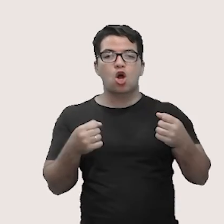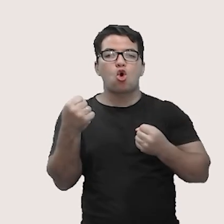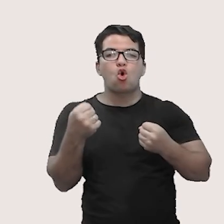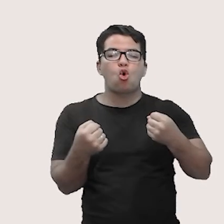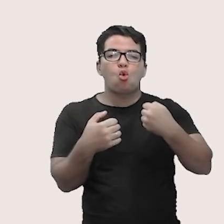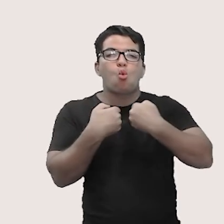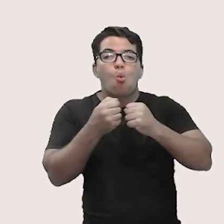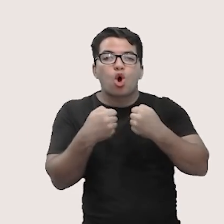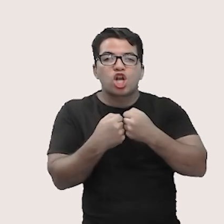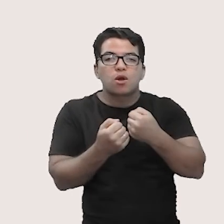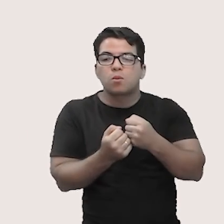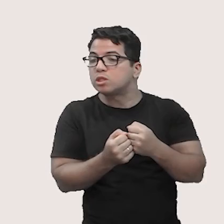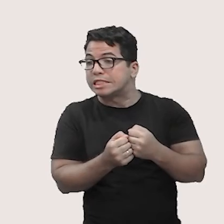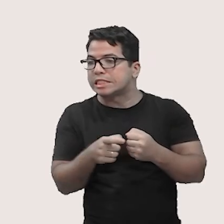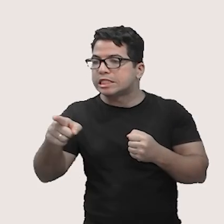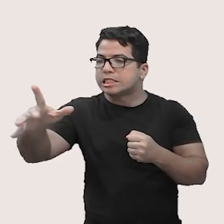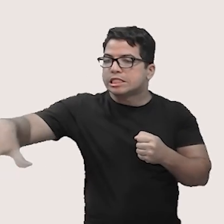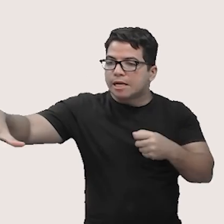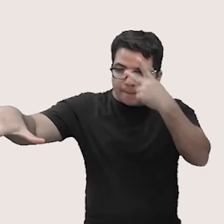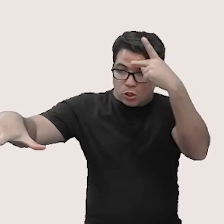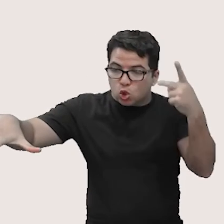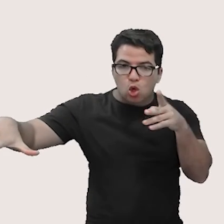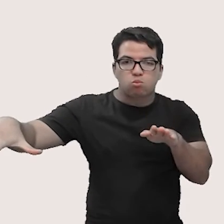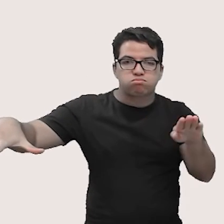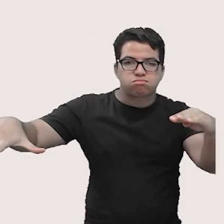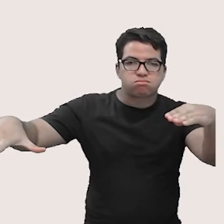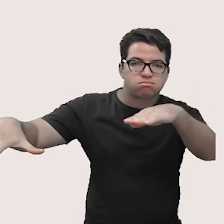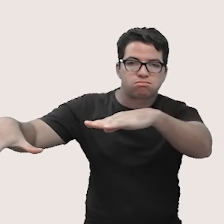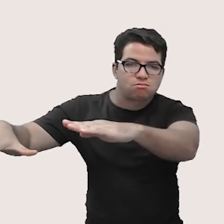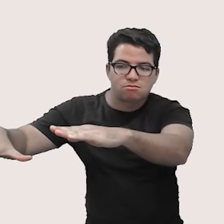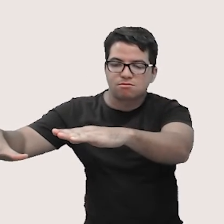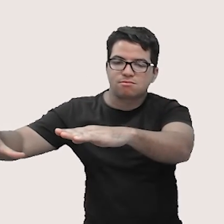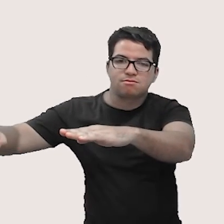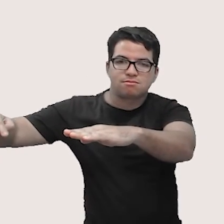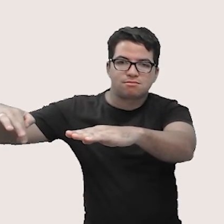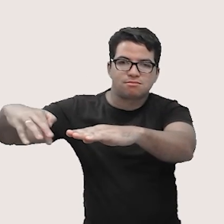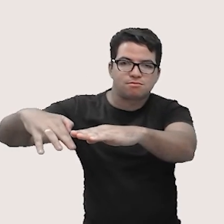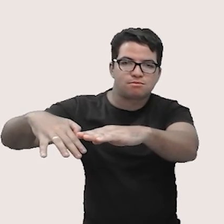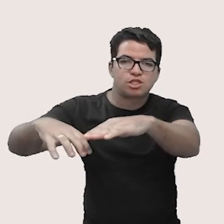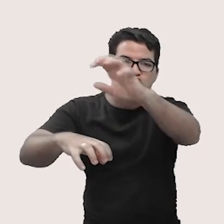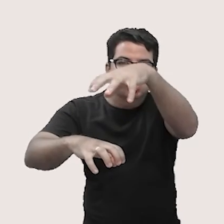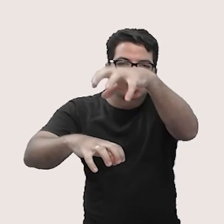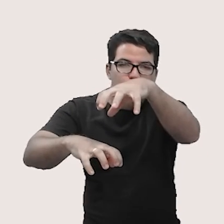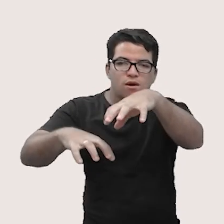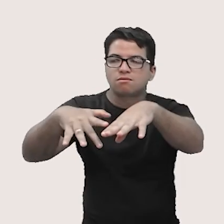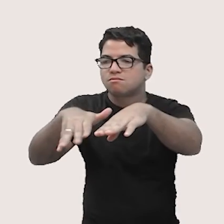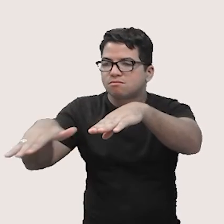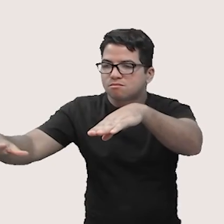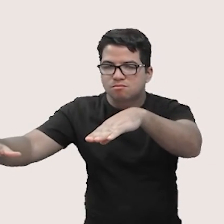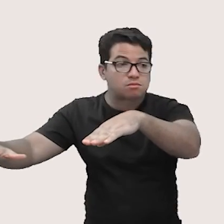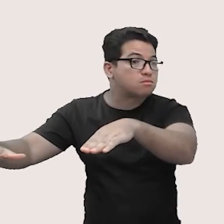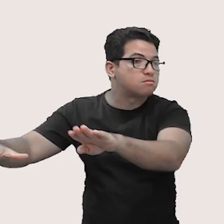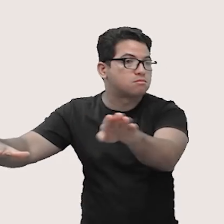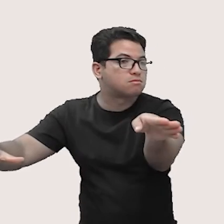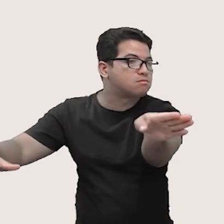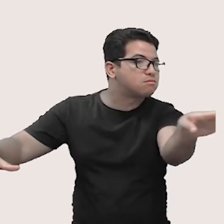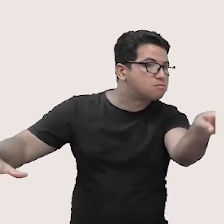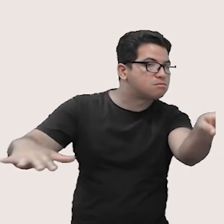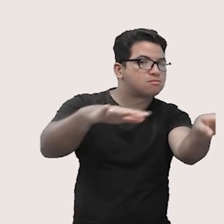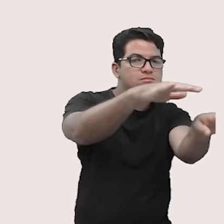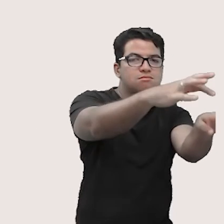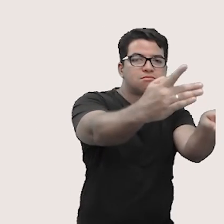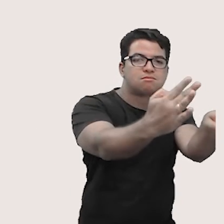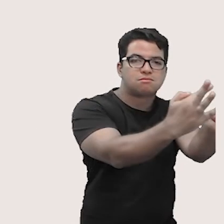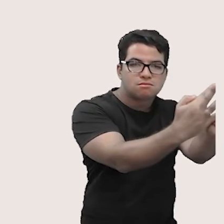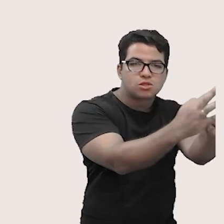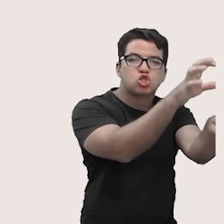Então, com relação a esses vocábulos no texto, refere-se a Empregar moradores de rua em Lava Jato